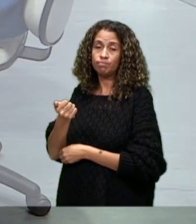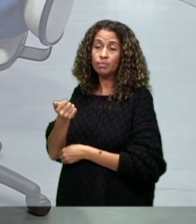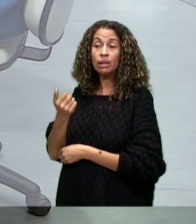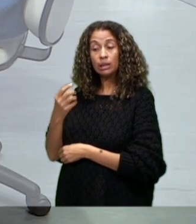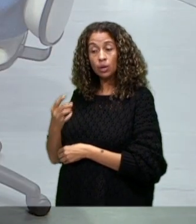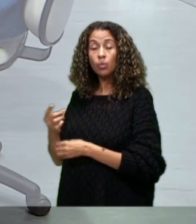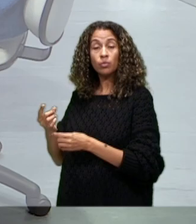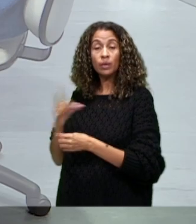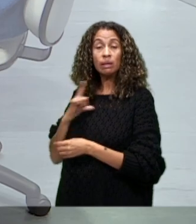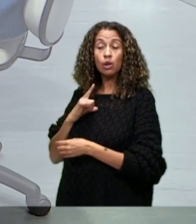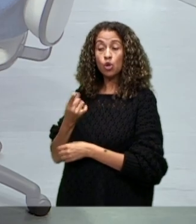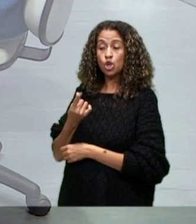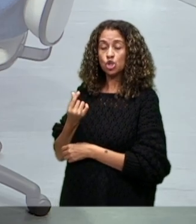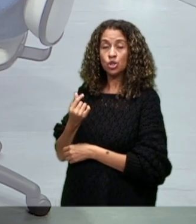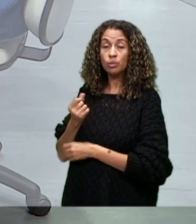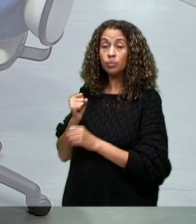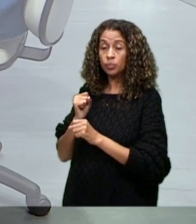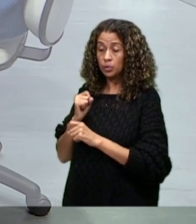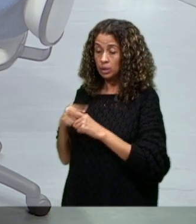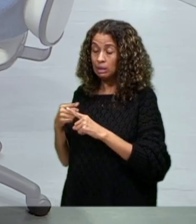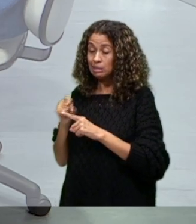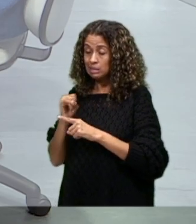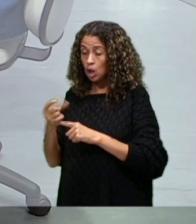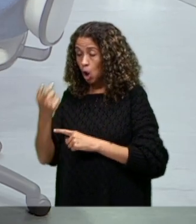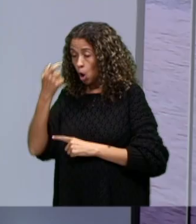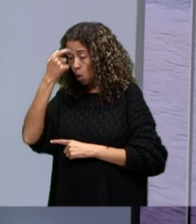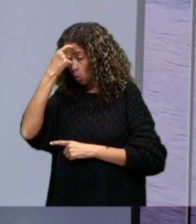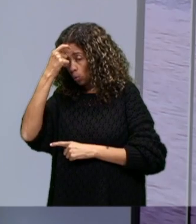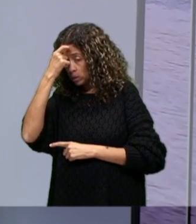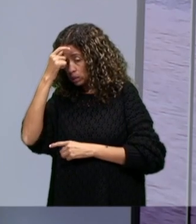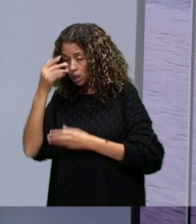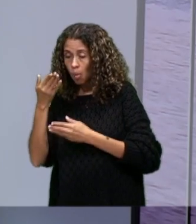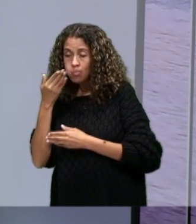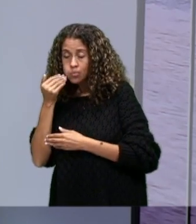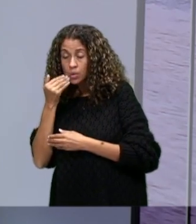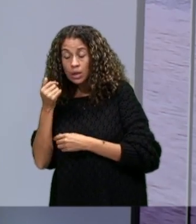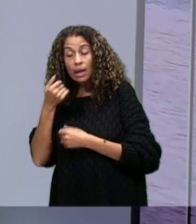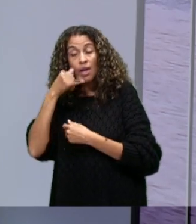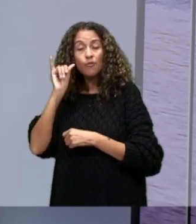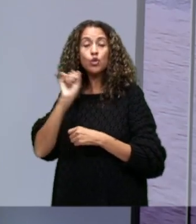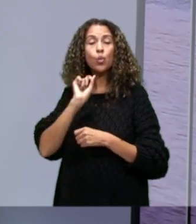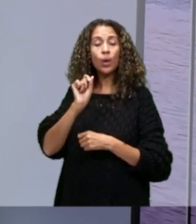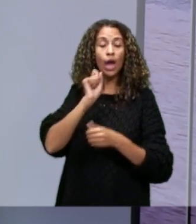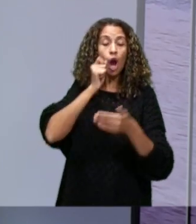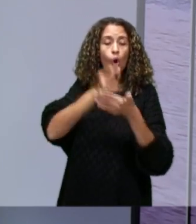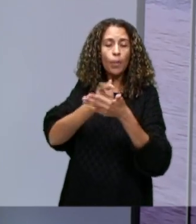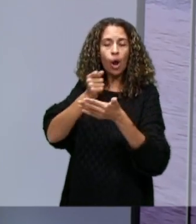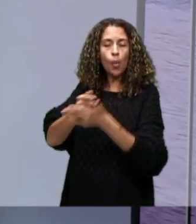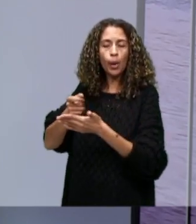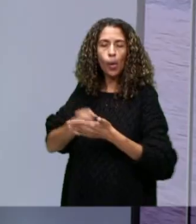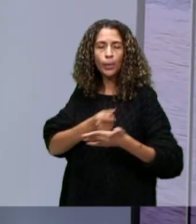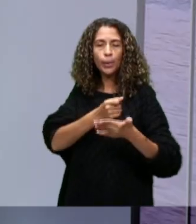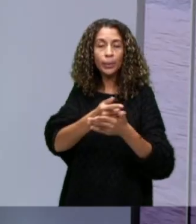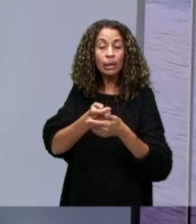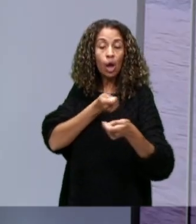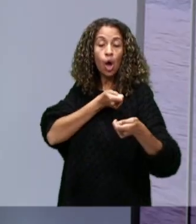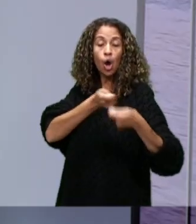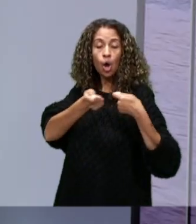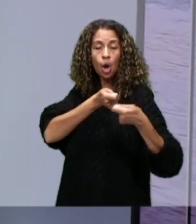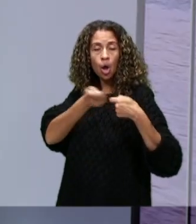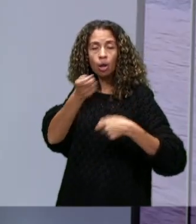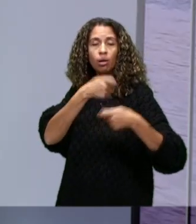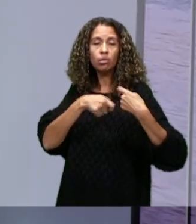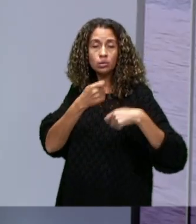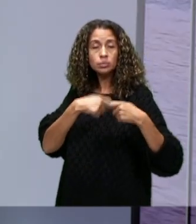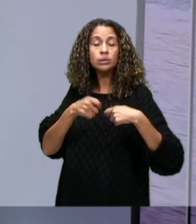dinheiro, né? Porque quando a gente fala de consumo consciente, a gente está falando de não estourar o cartão de crédito, né? De comprar com segurança.